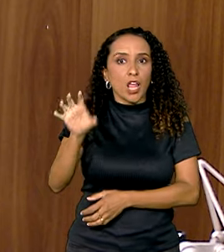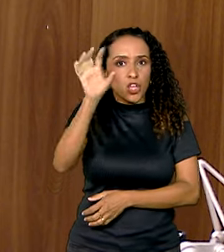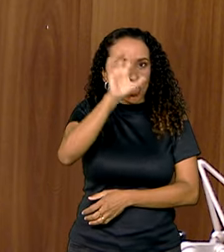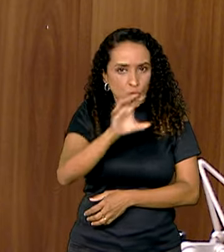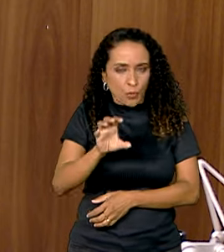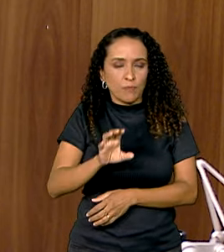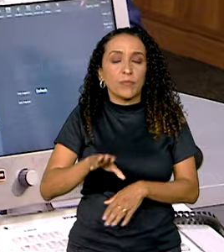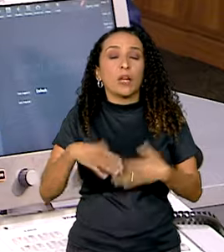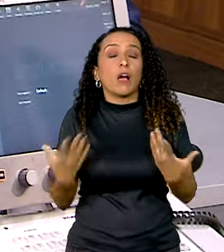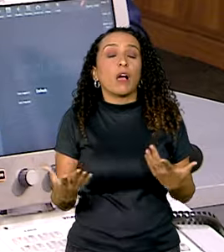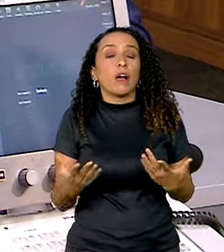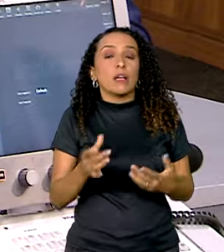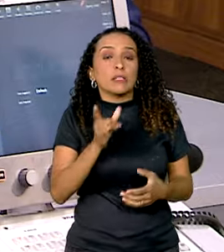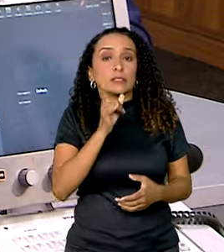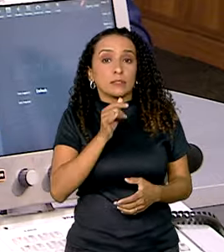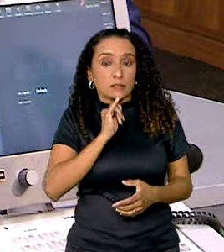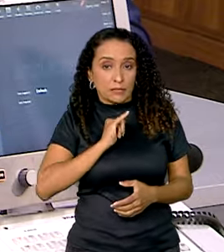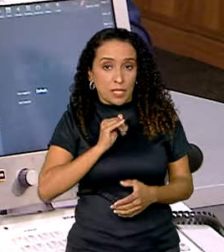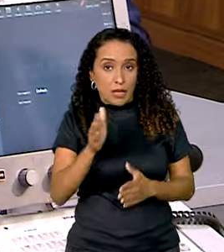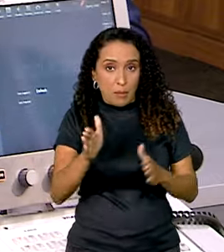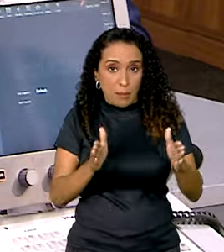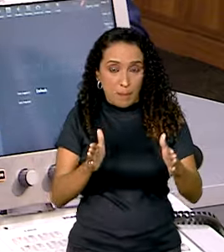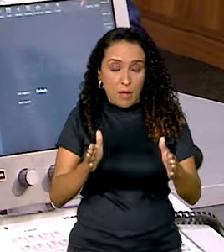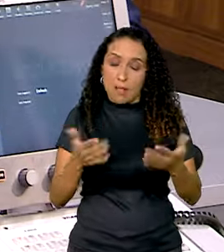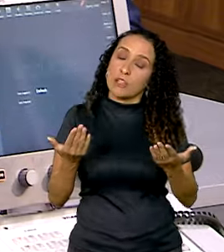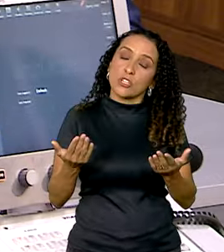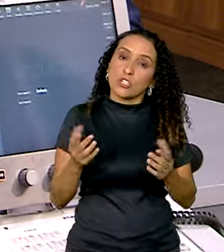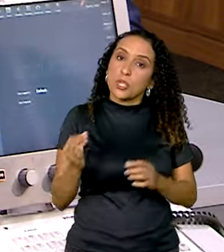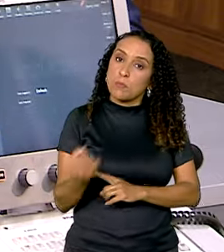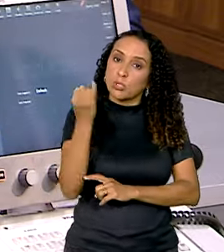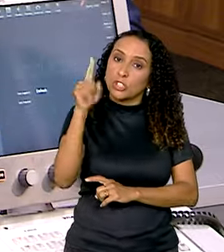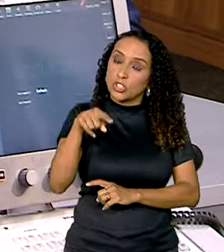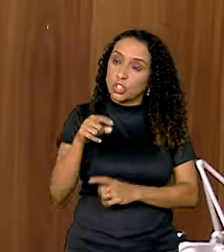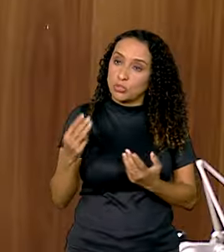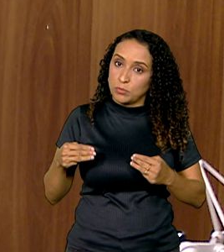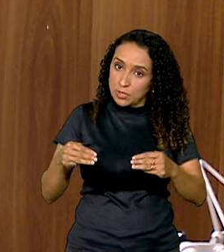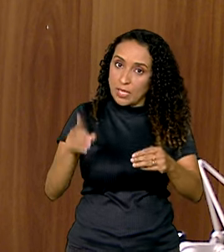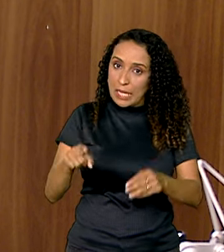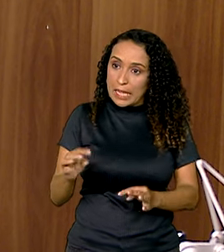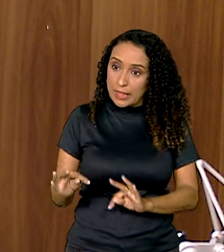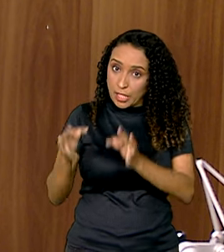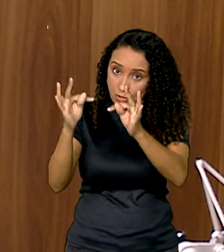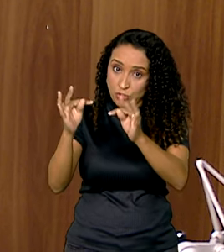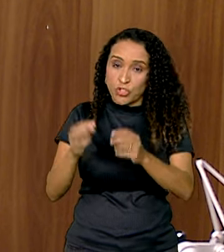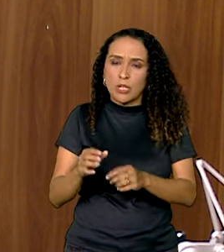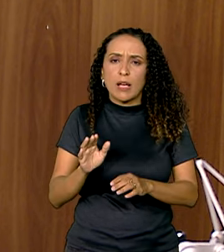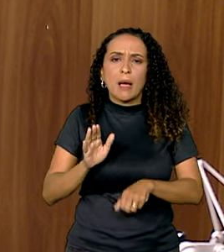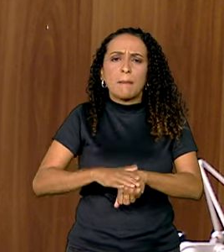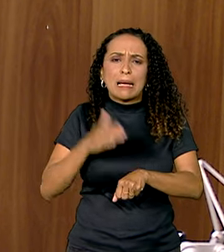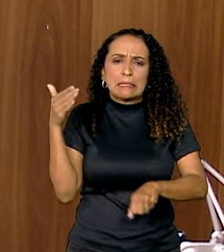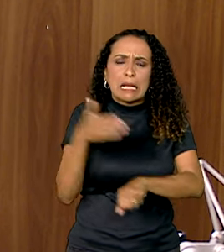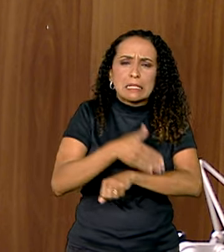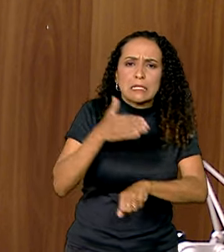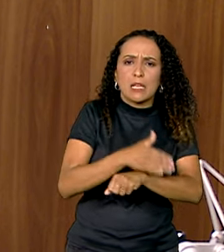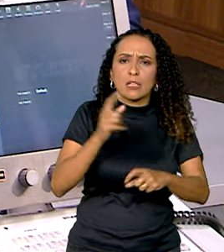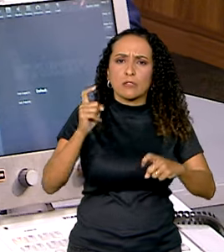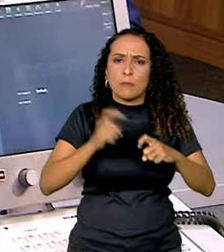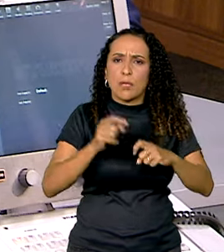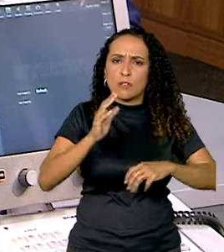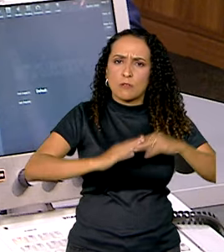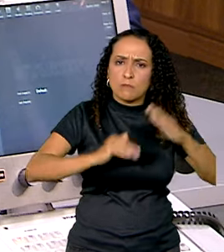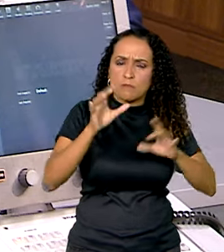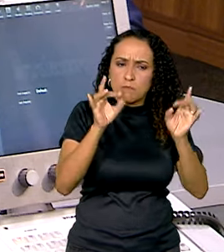Agora, ministra, existe uma aposta importante do Ministério em tecnologia, né? O Mais Acesso a Especialistas vai lançar mão